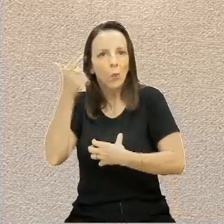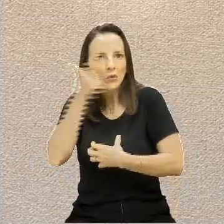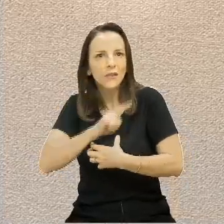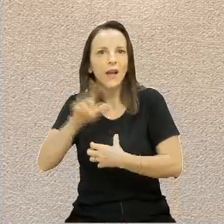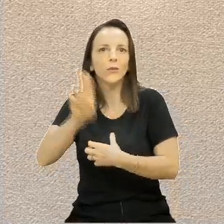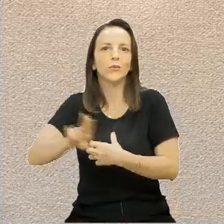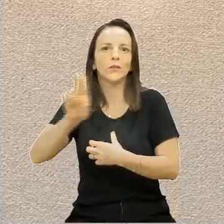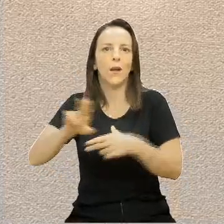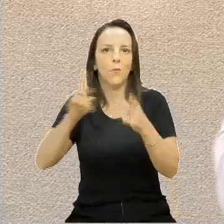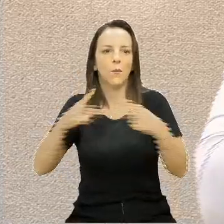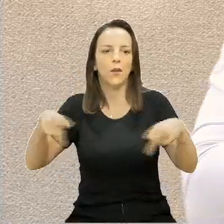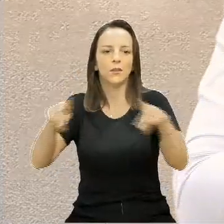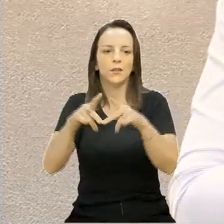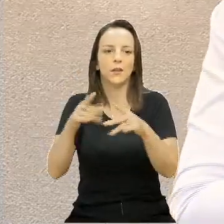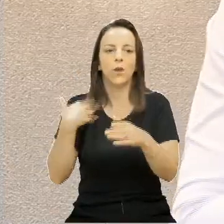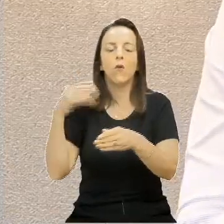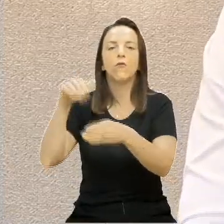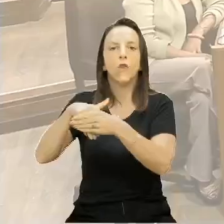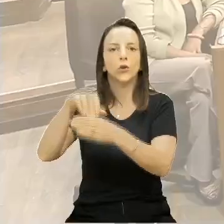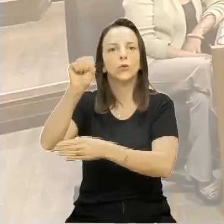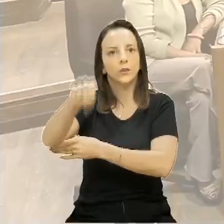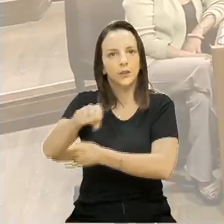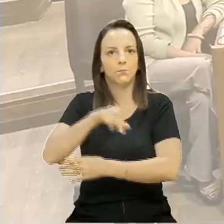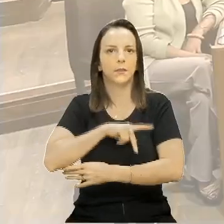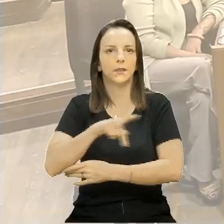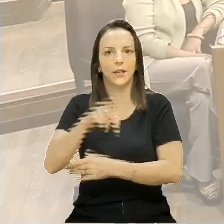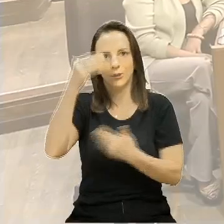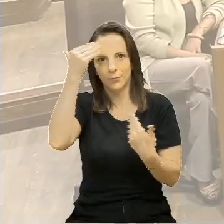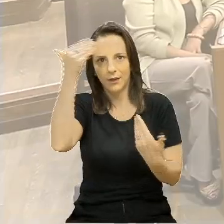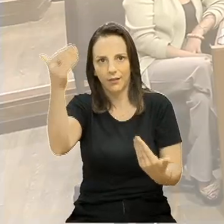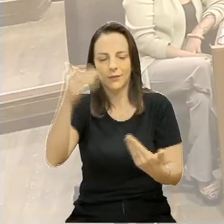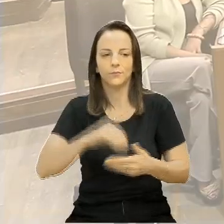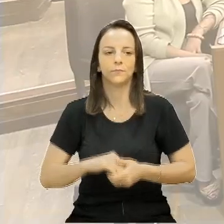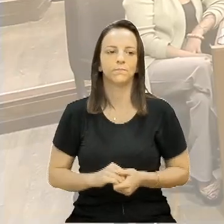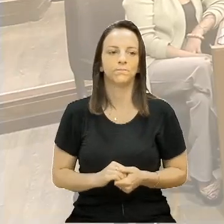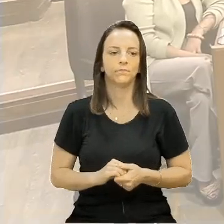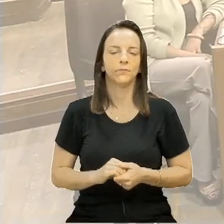Então, voto favorável a essa matéria, presidente. Obrigado. Obrigado. Próximo vereador inscrito, vereador